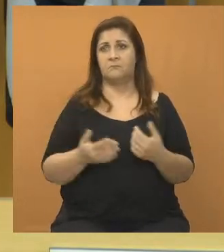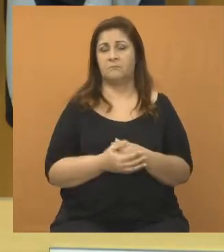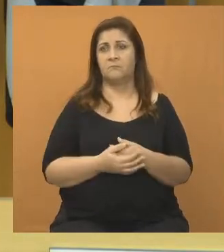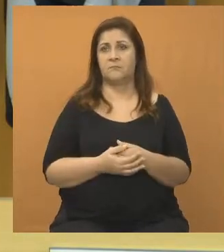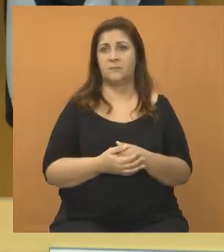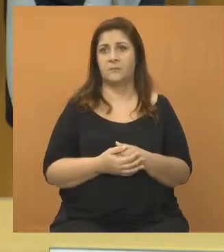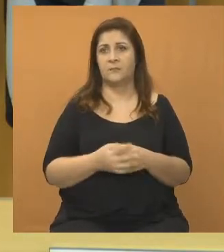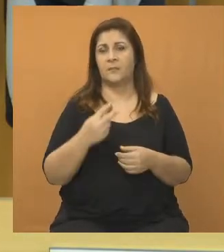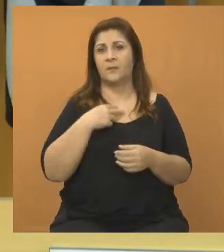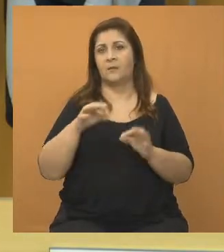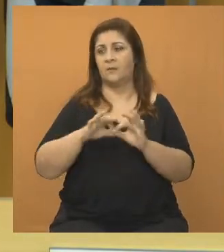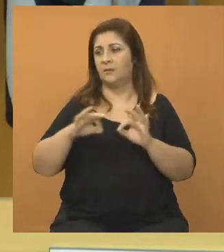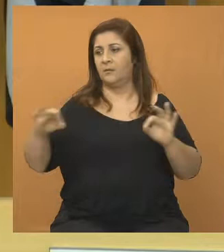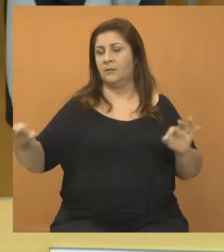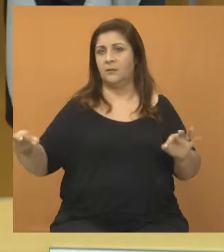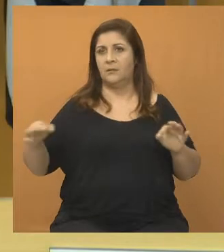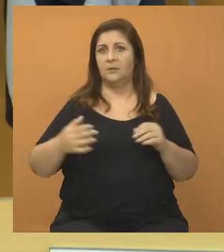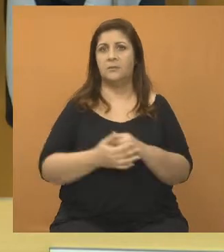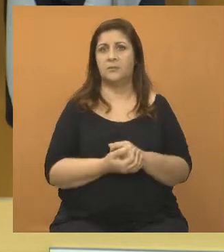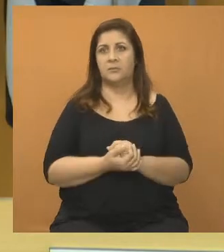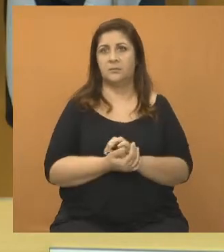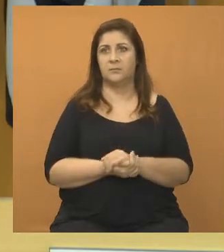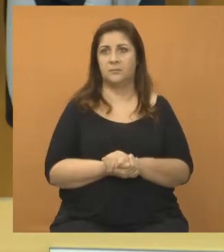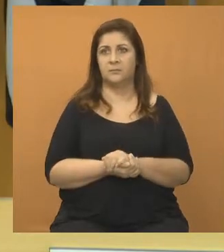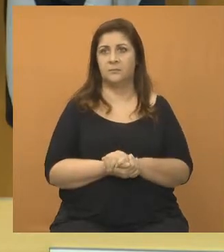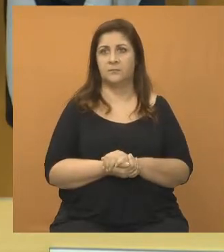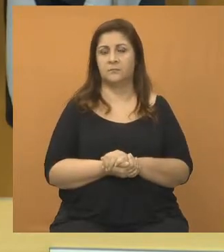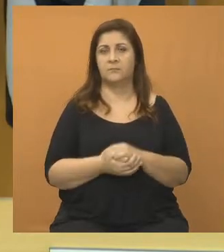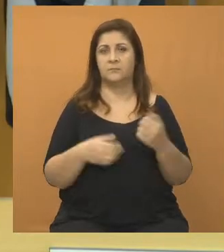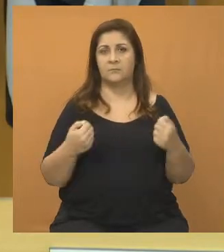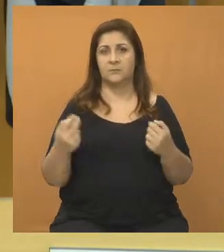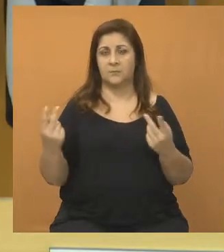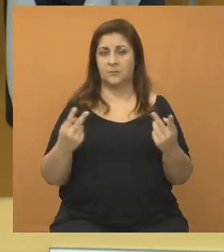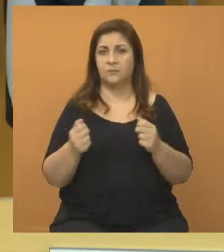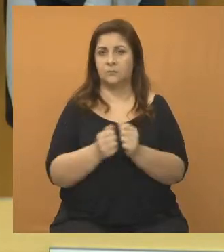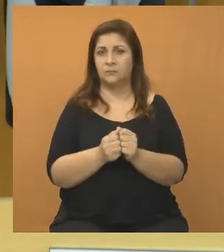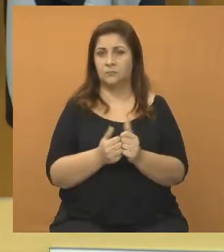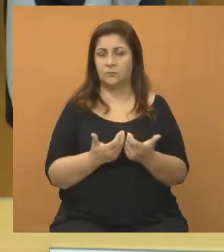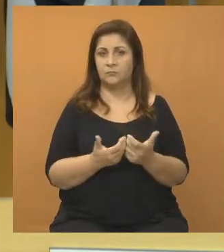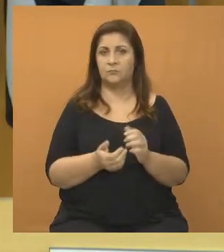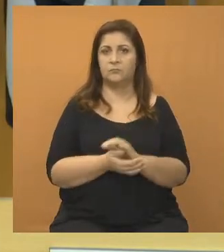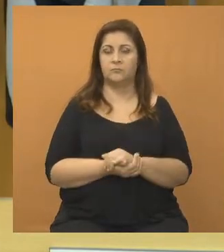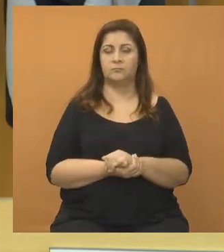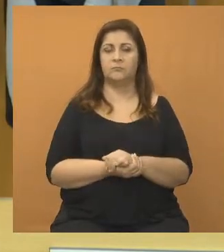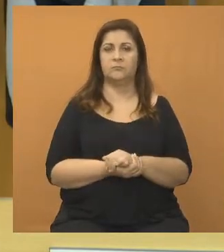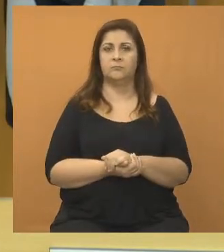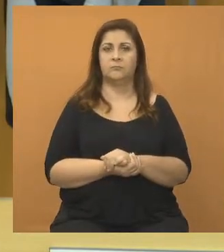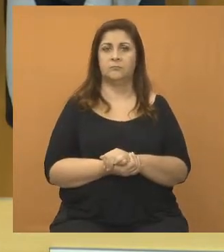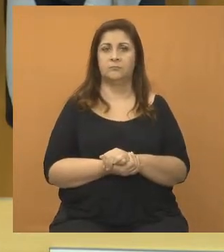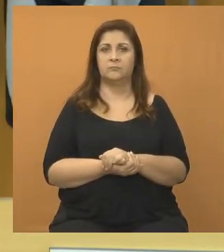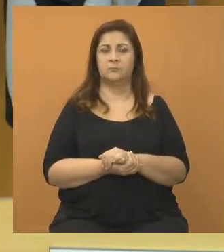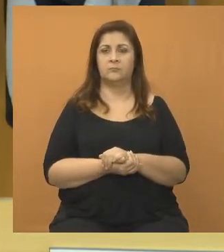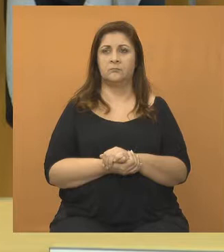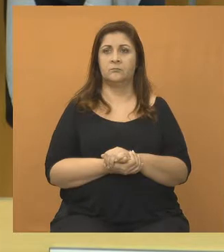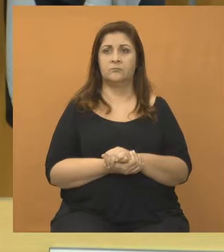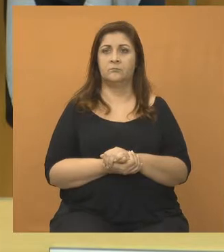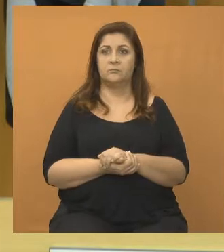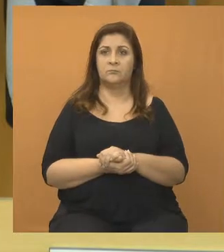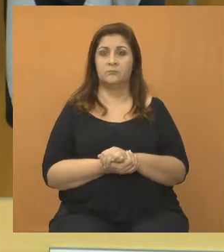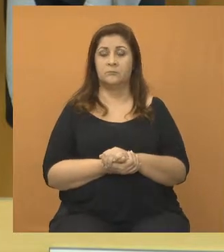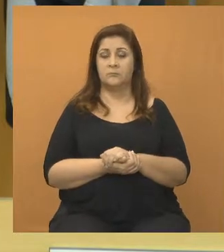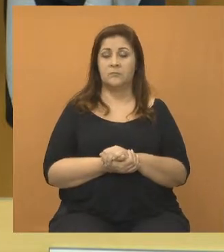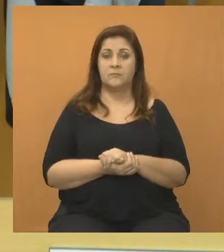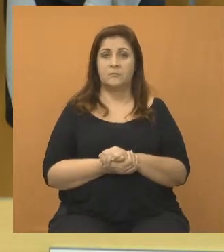um pronto-socorro sem, né, um suporte, né, de um hospital, então é interessante que ele fique naquela região. Então,